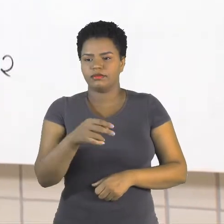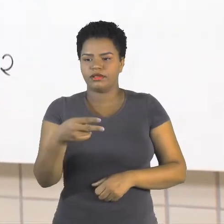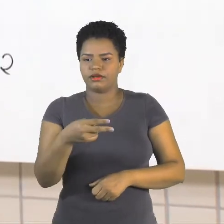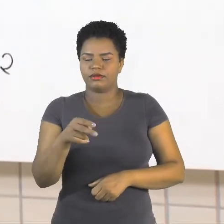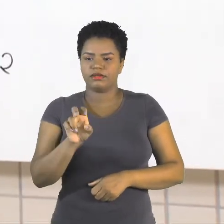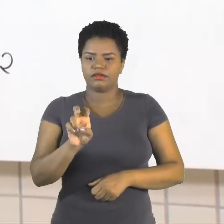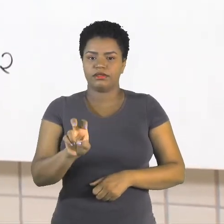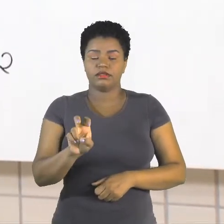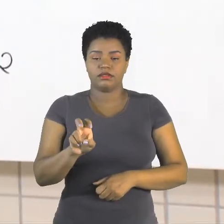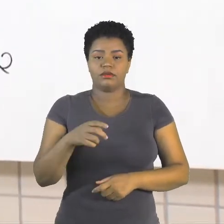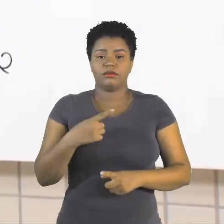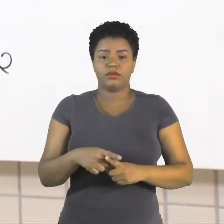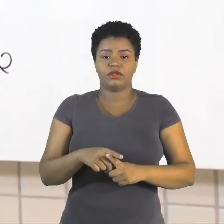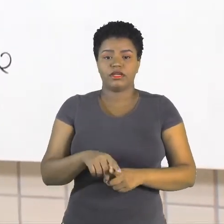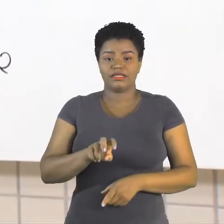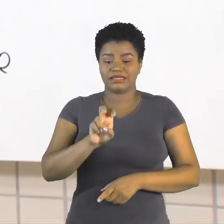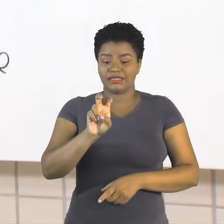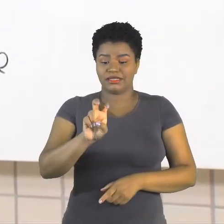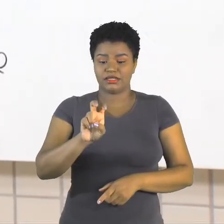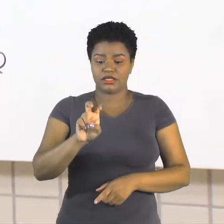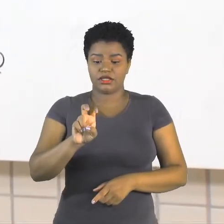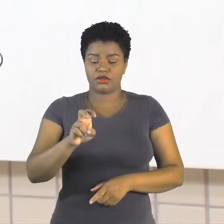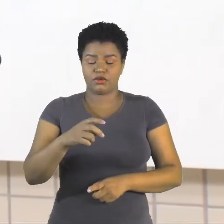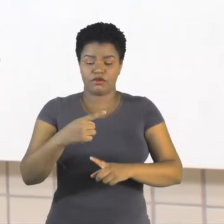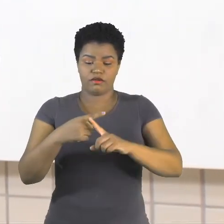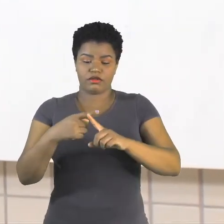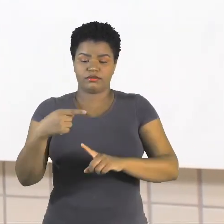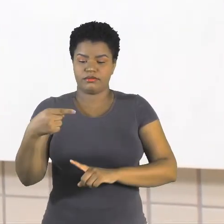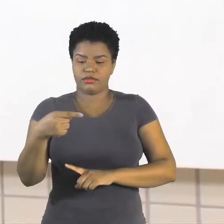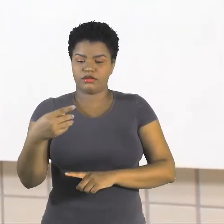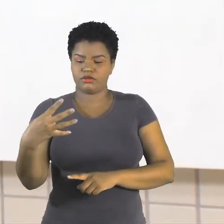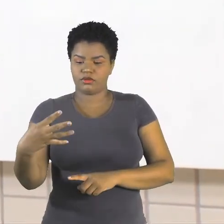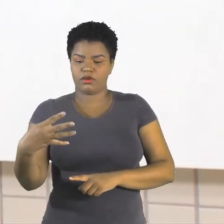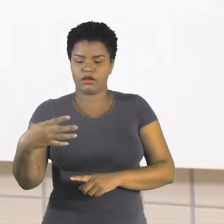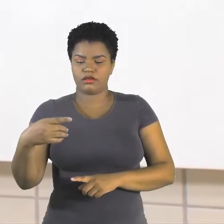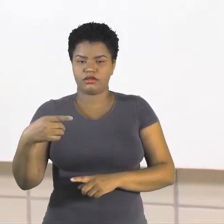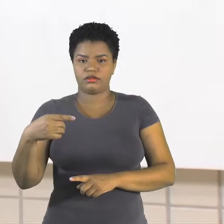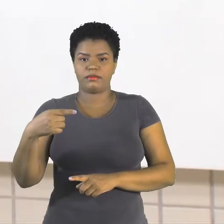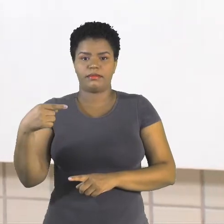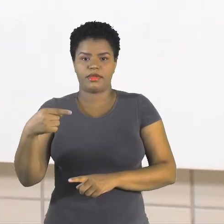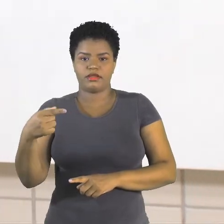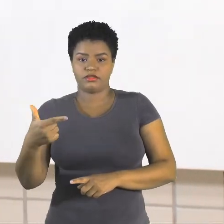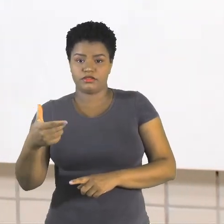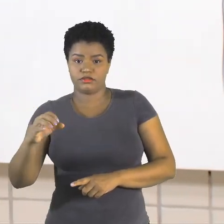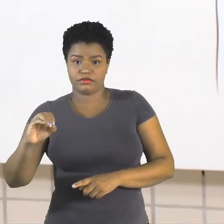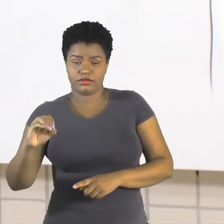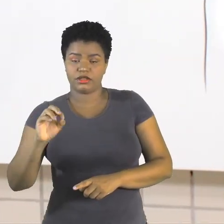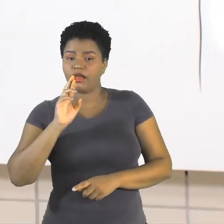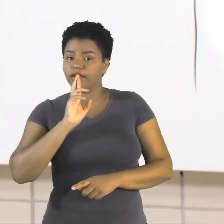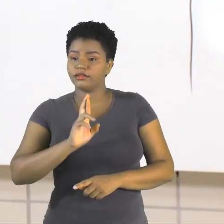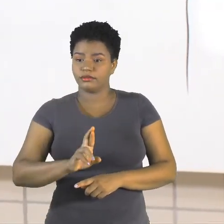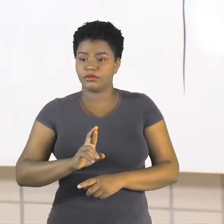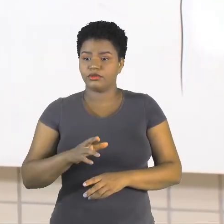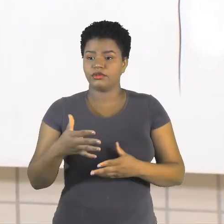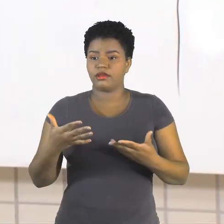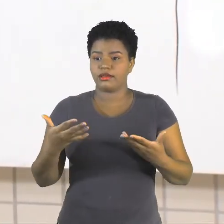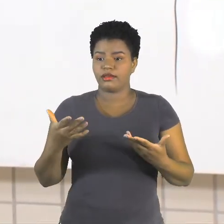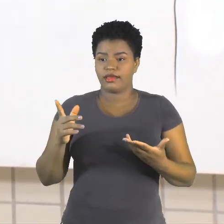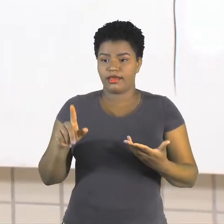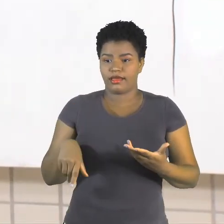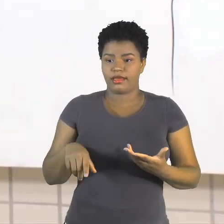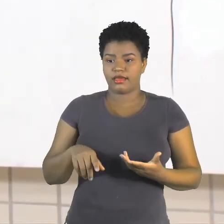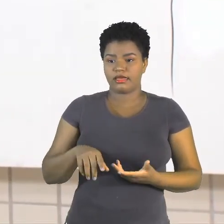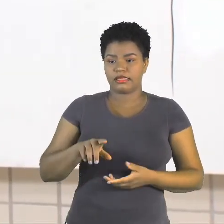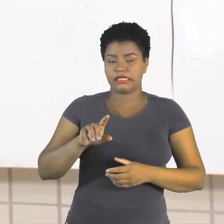Porque 5 vezes menos 4, menos 20. Qual a solução? A solução, então, é 6 para